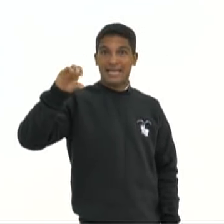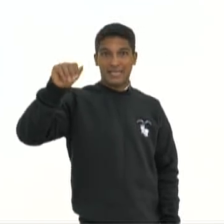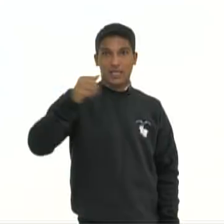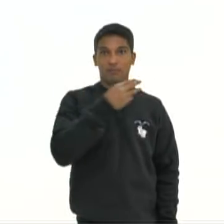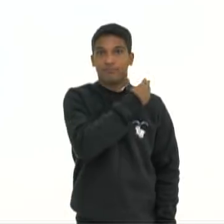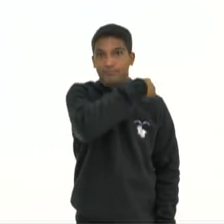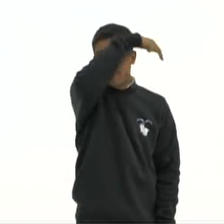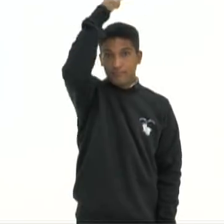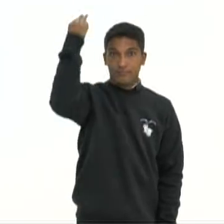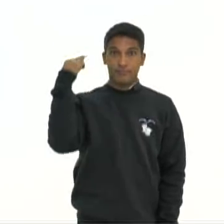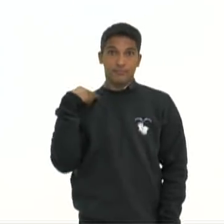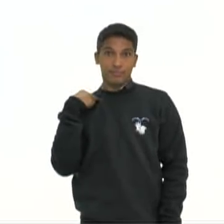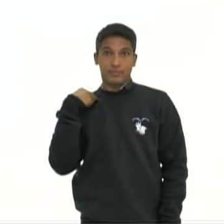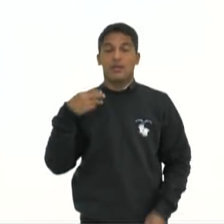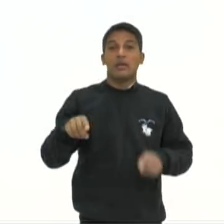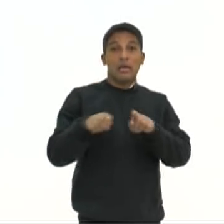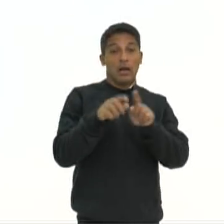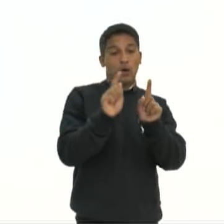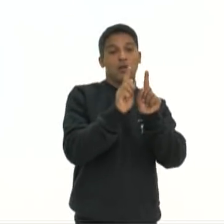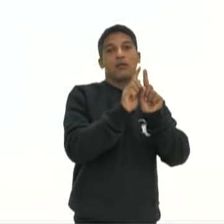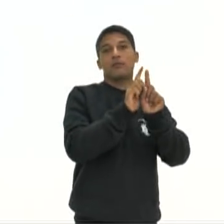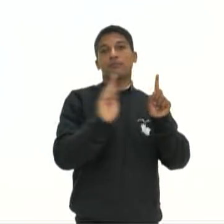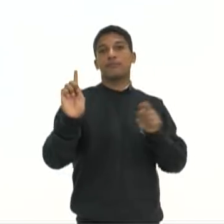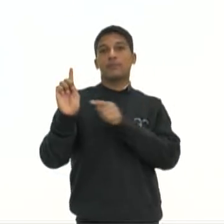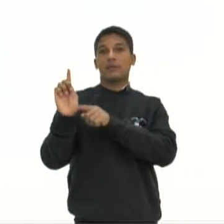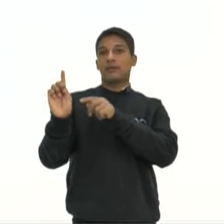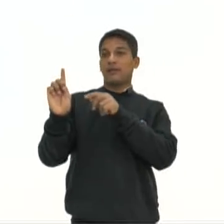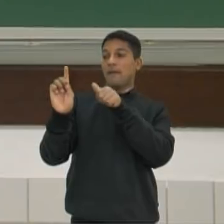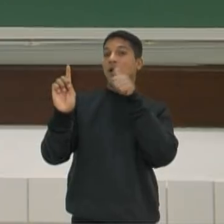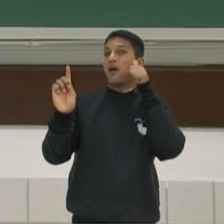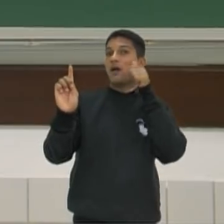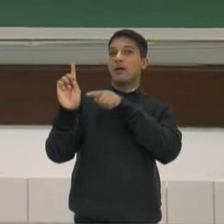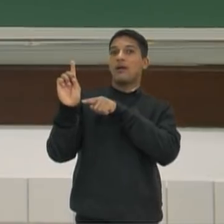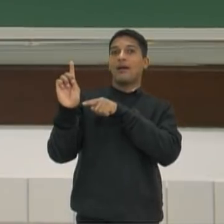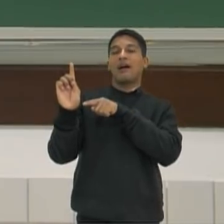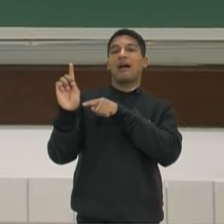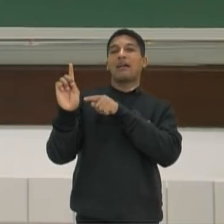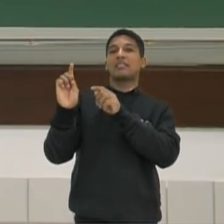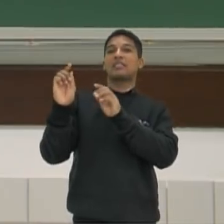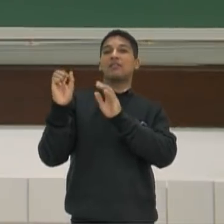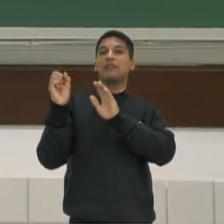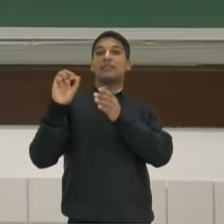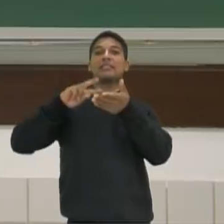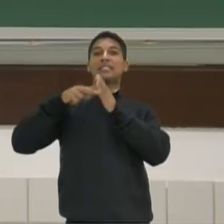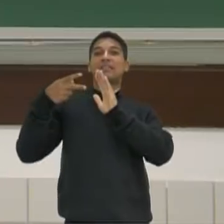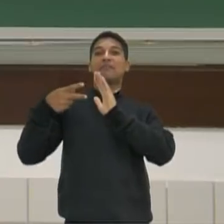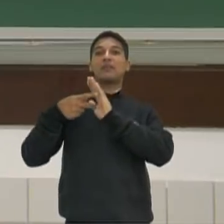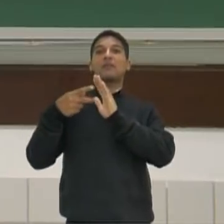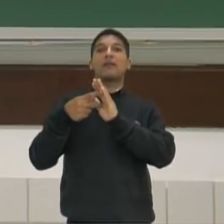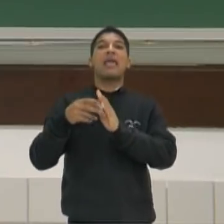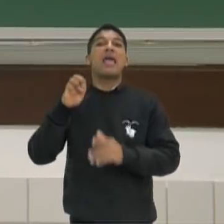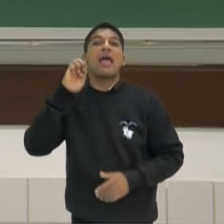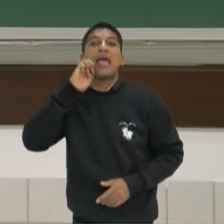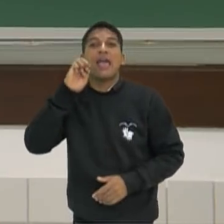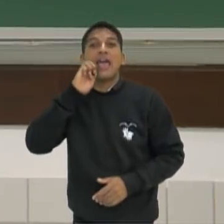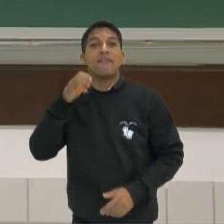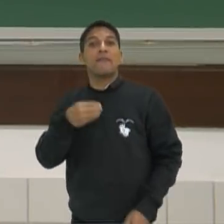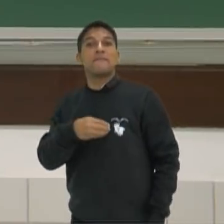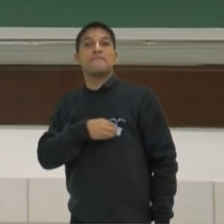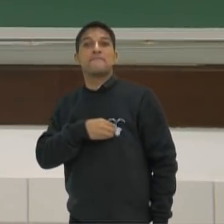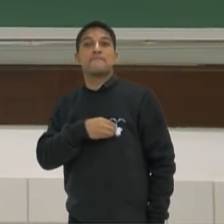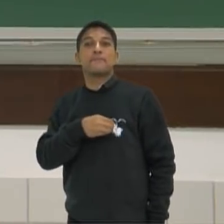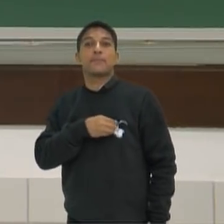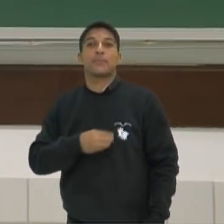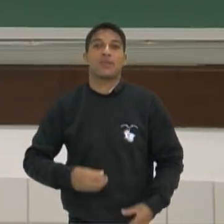colocada como uma imagem tentadora, o símbolo do pecado, né, a Eva. Vamos seguir para a nossa outra